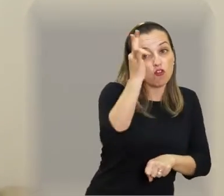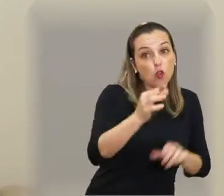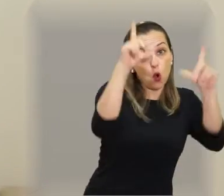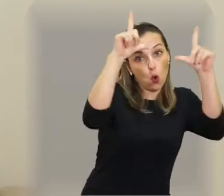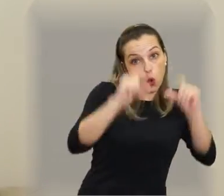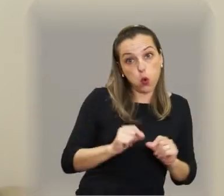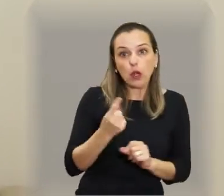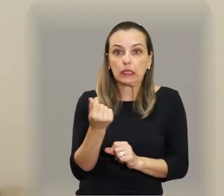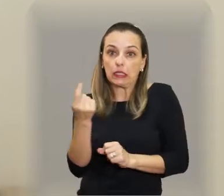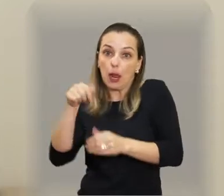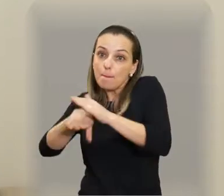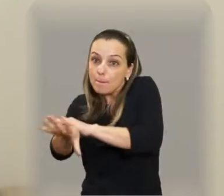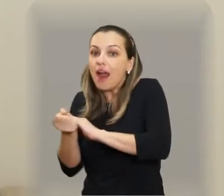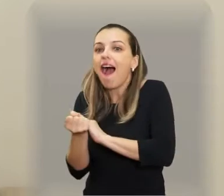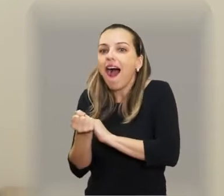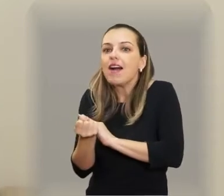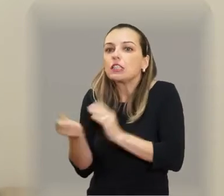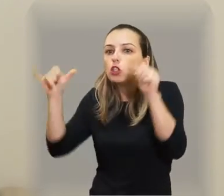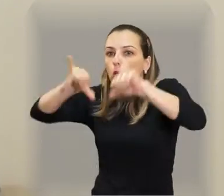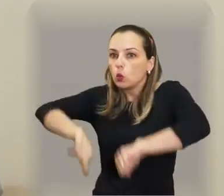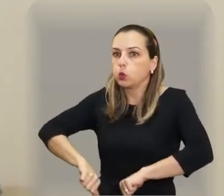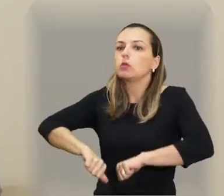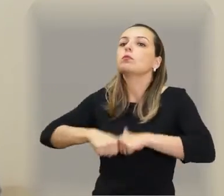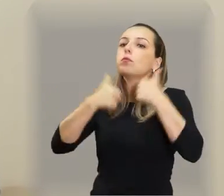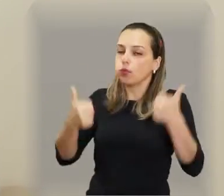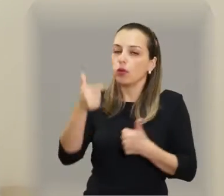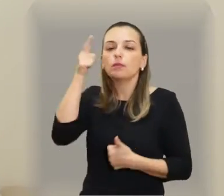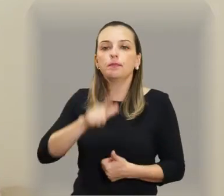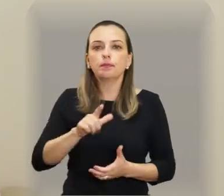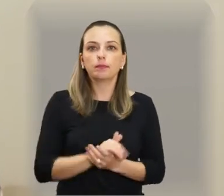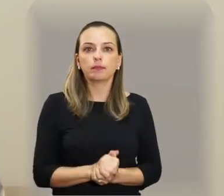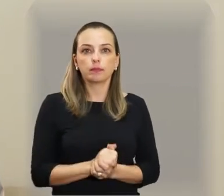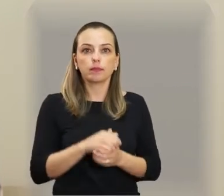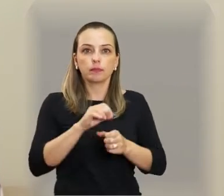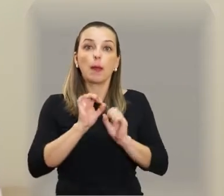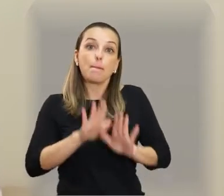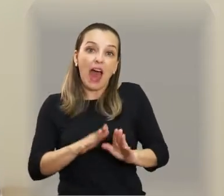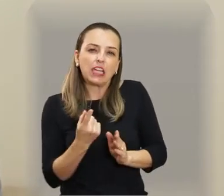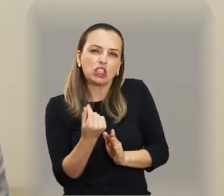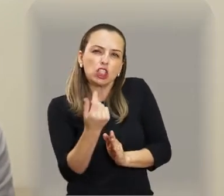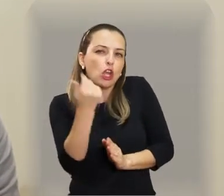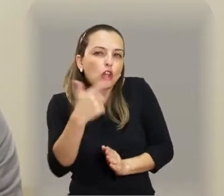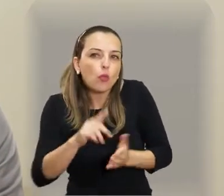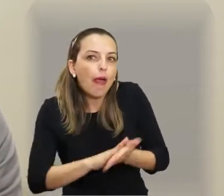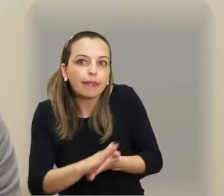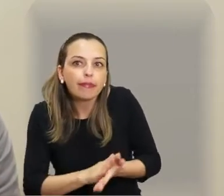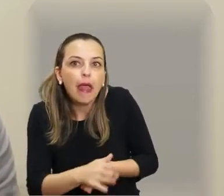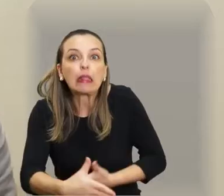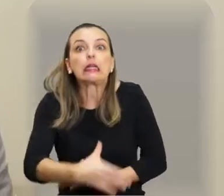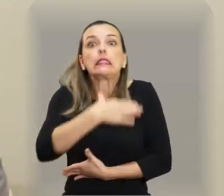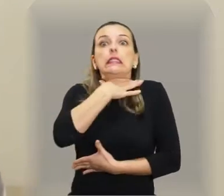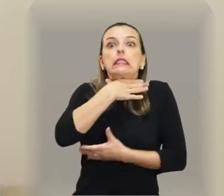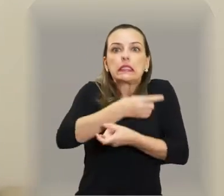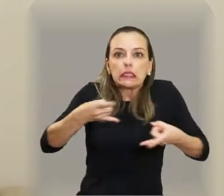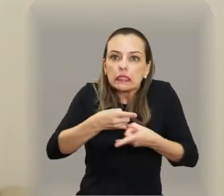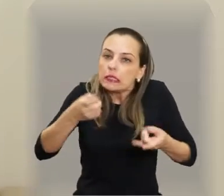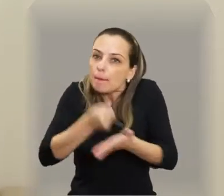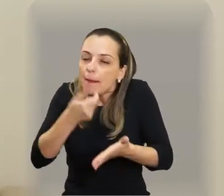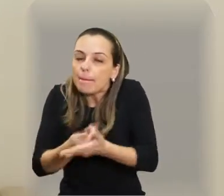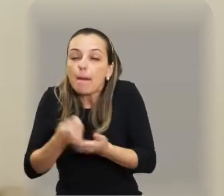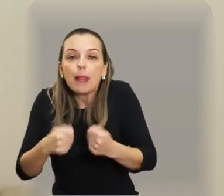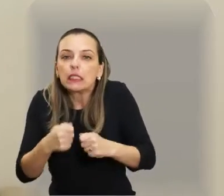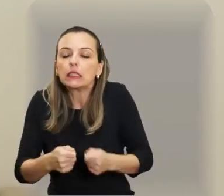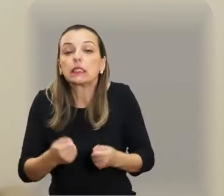crises vão vir e aí se você guarda parte do seu celular você vai lidar com reserva curte uma forma de mais positiva com